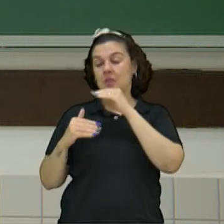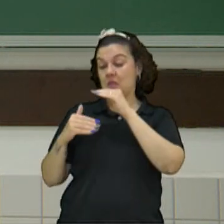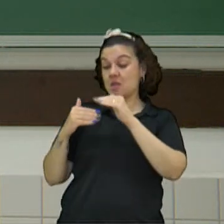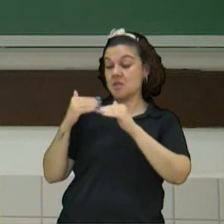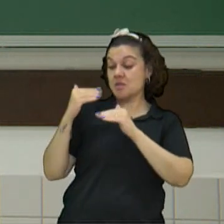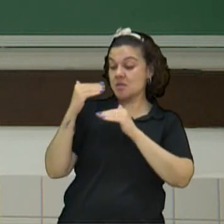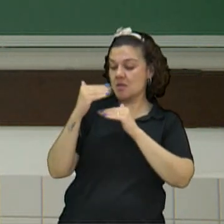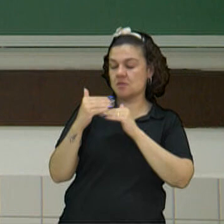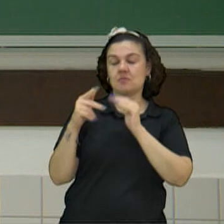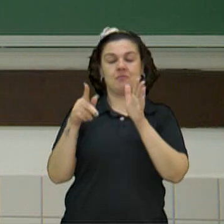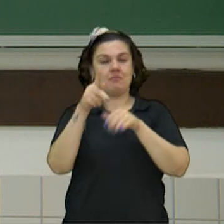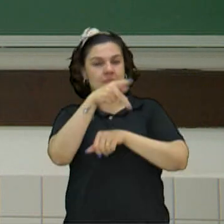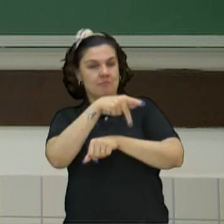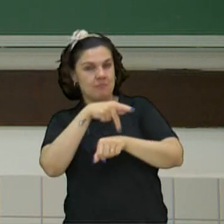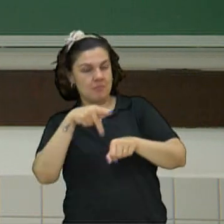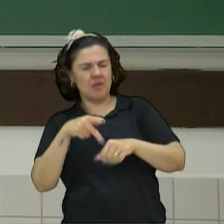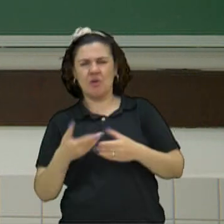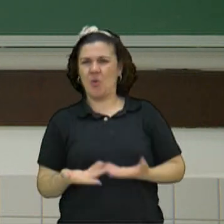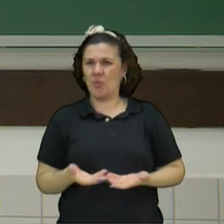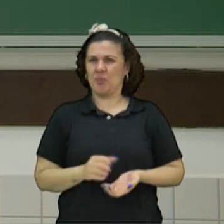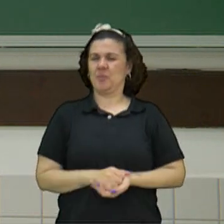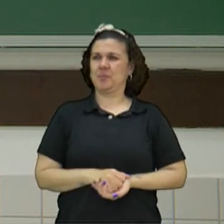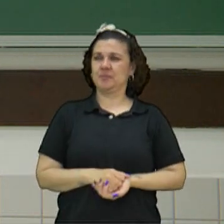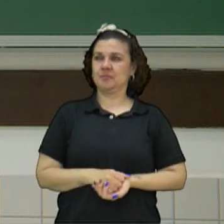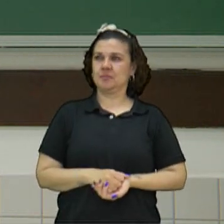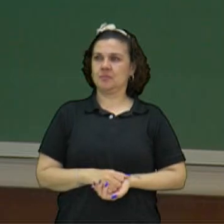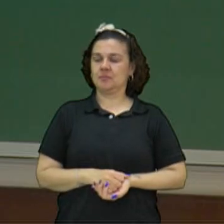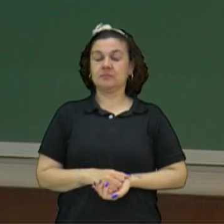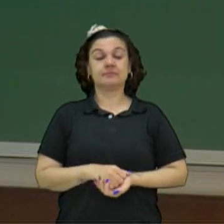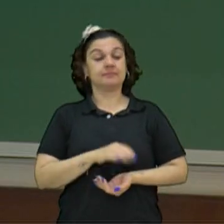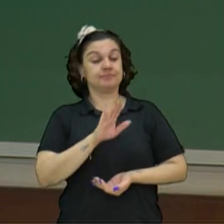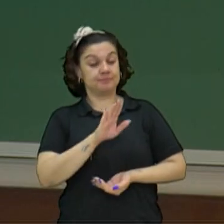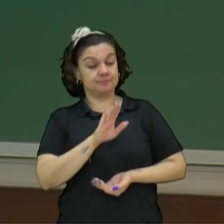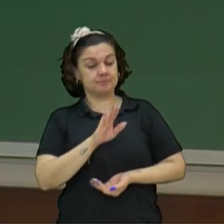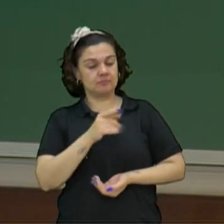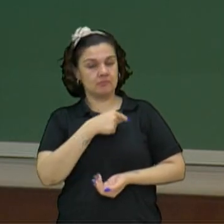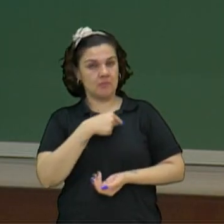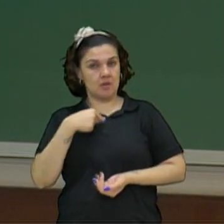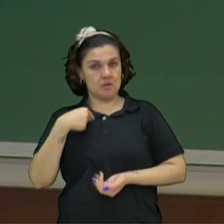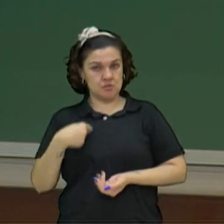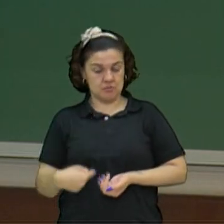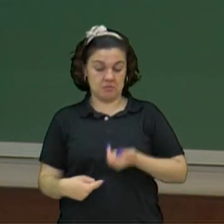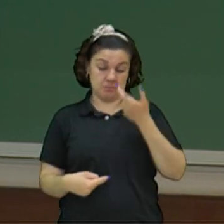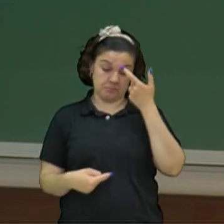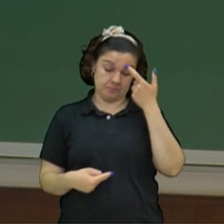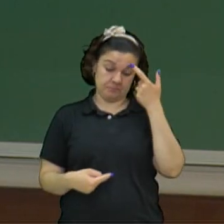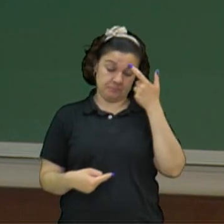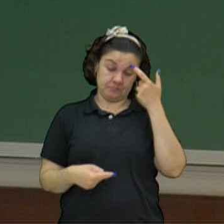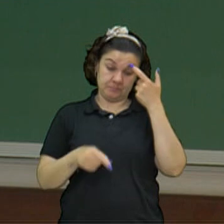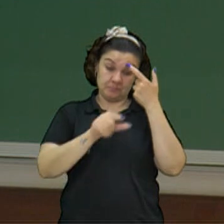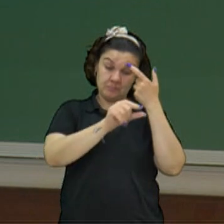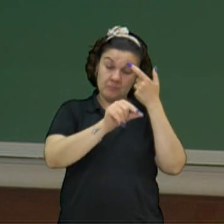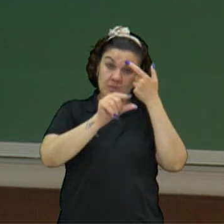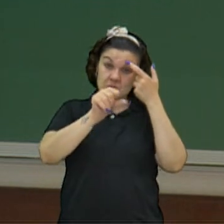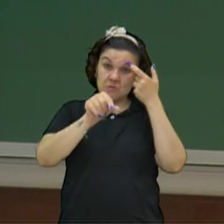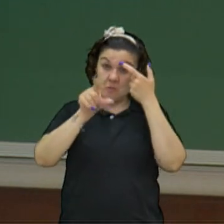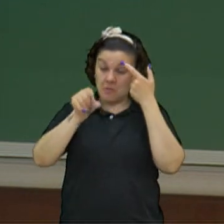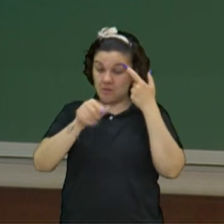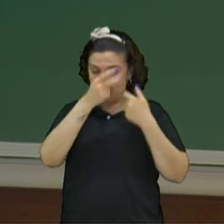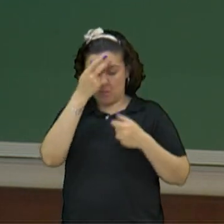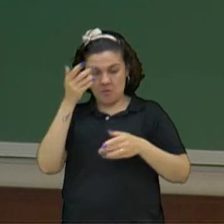desenvolver o país. Como assim? A China escolhia,